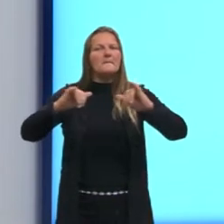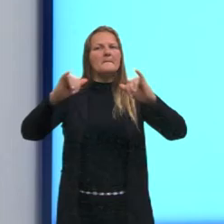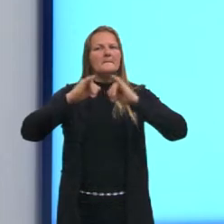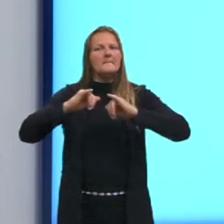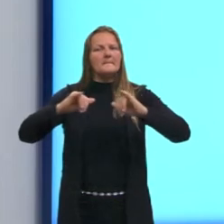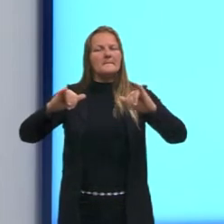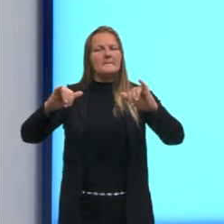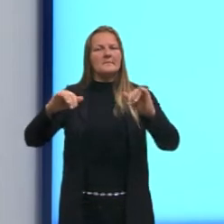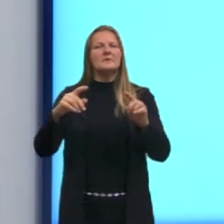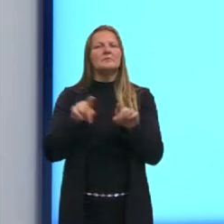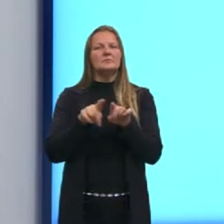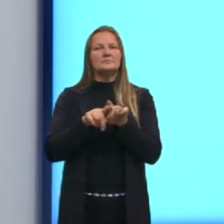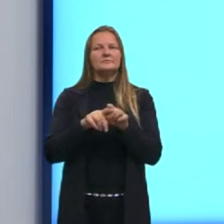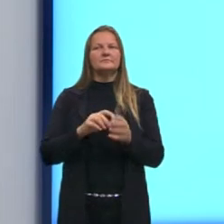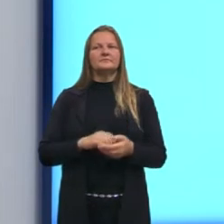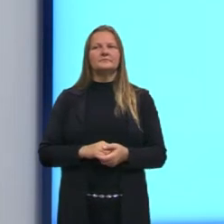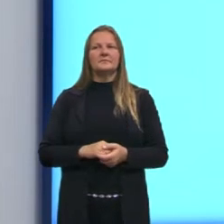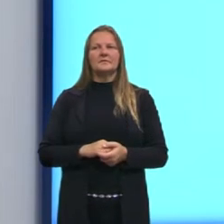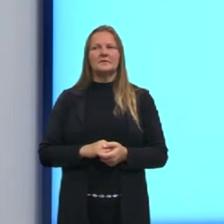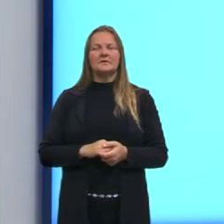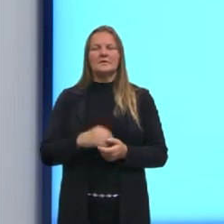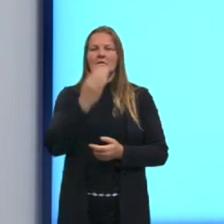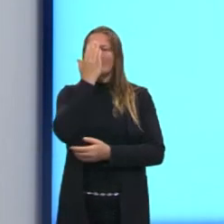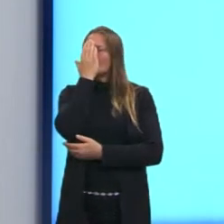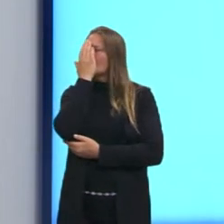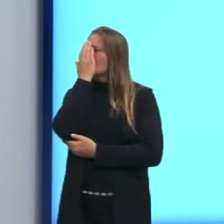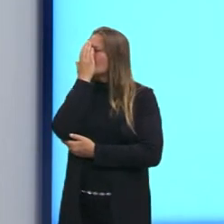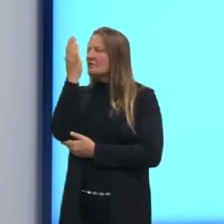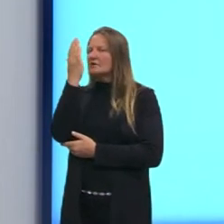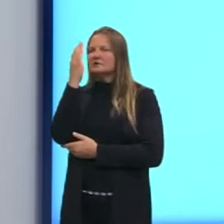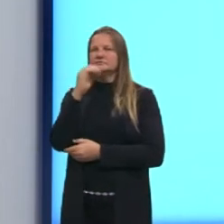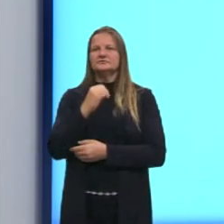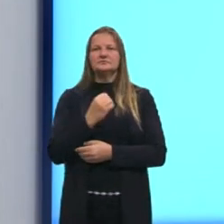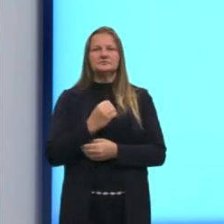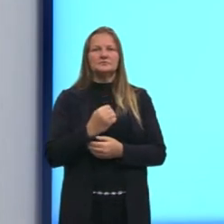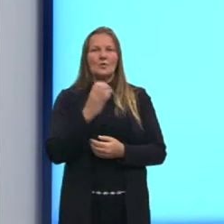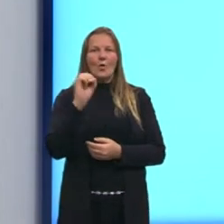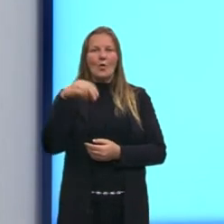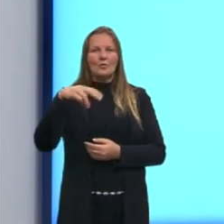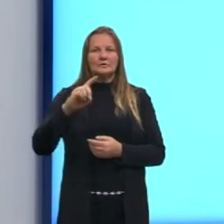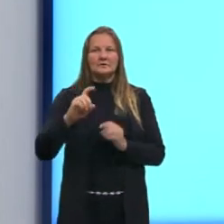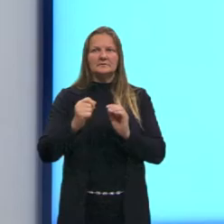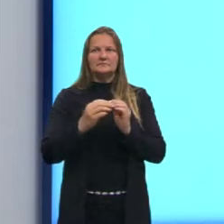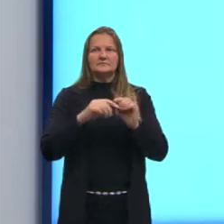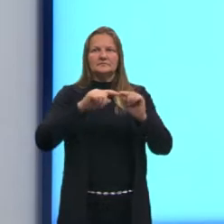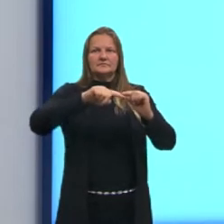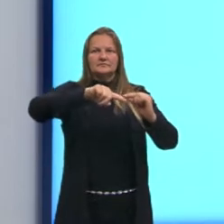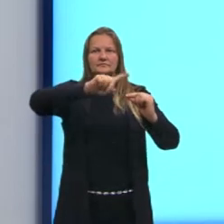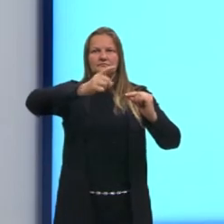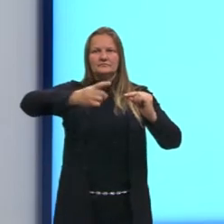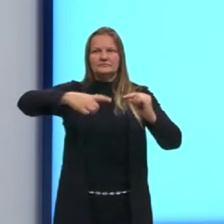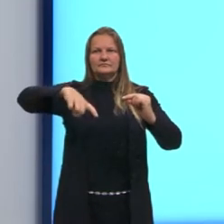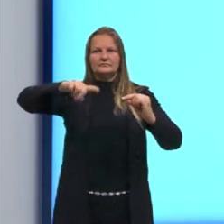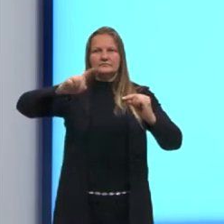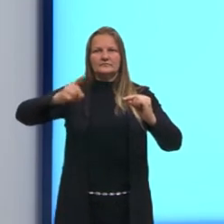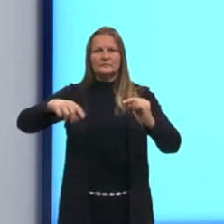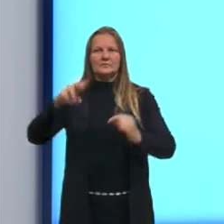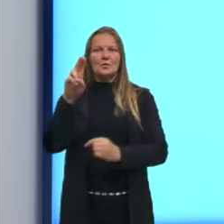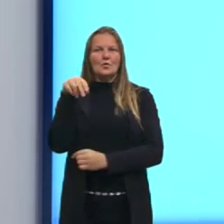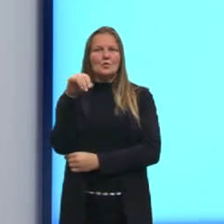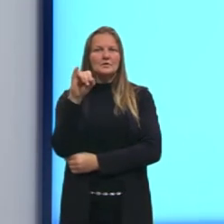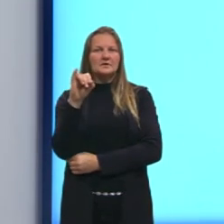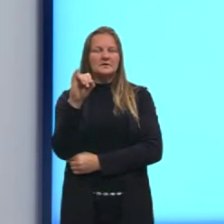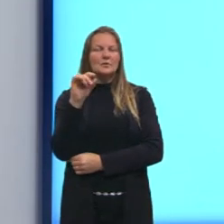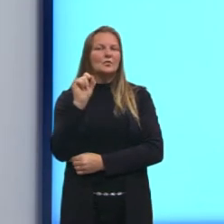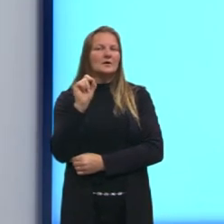onda considerando somente a frente de onda. Tá? Então, vejam, aqui a gente tem uma onda unidimensional. O que,